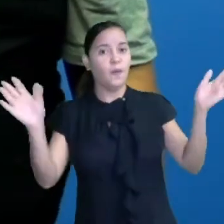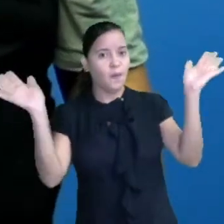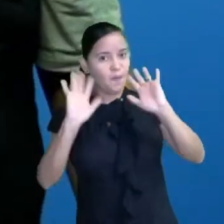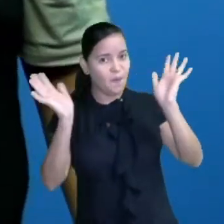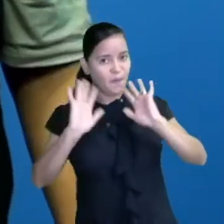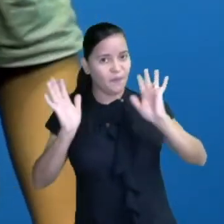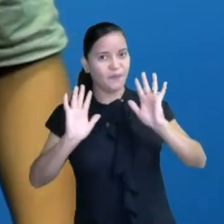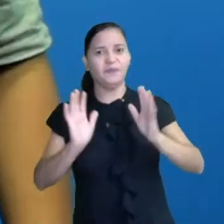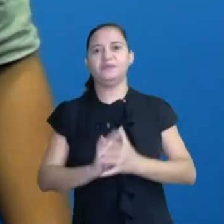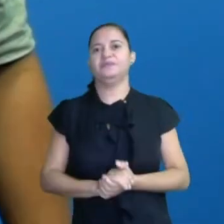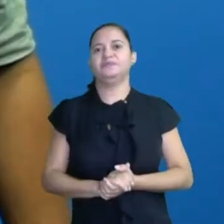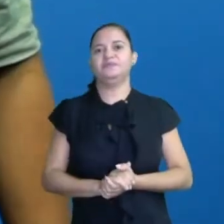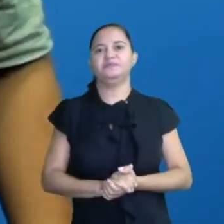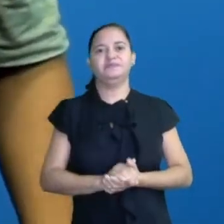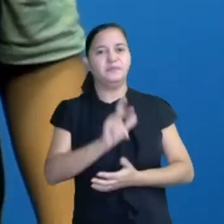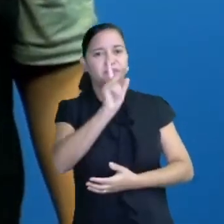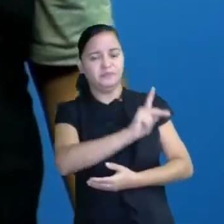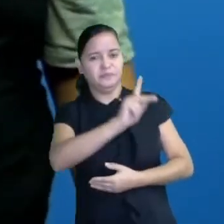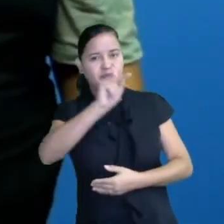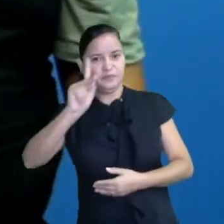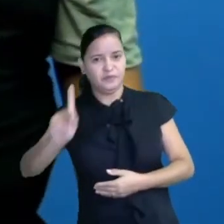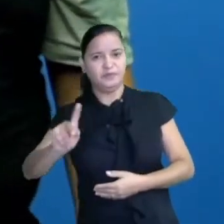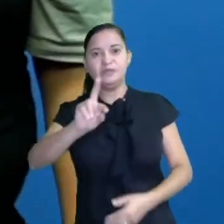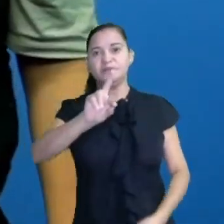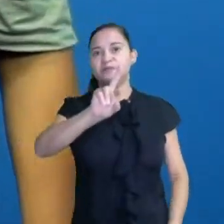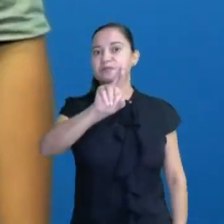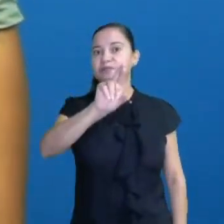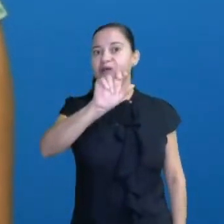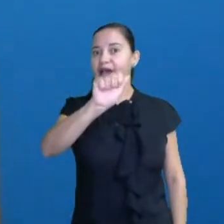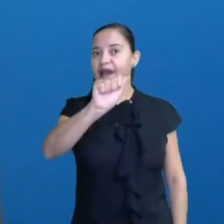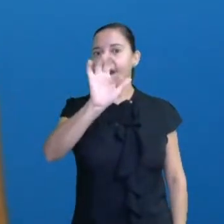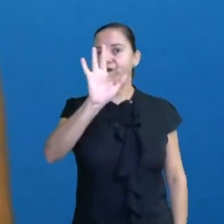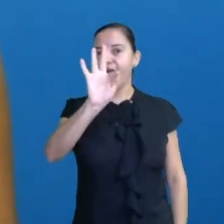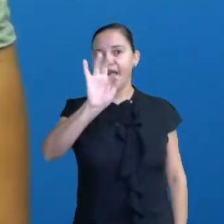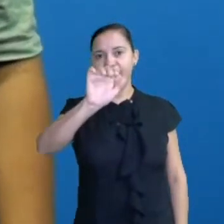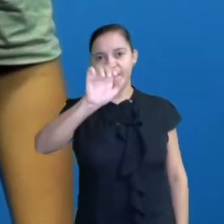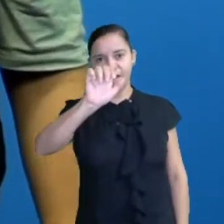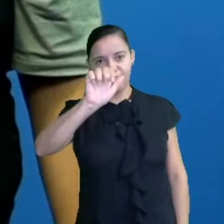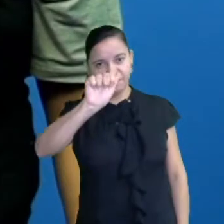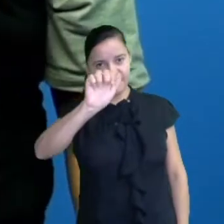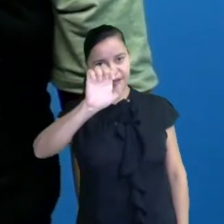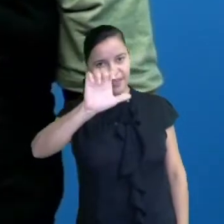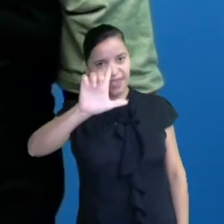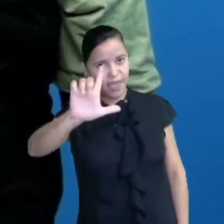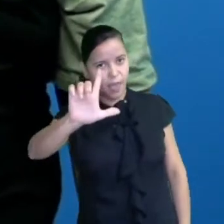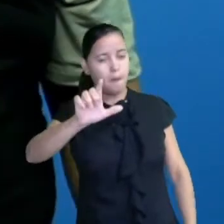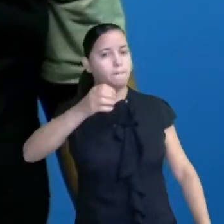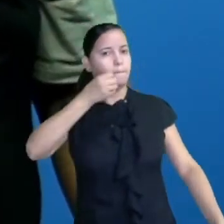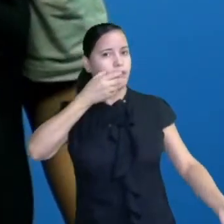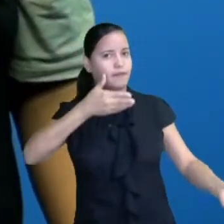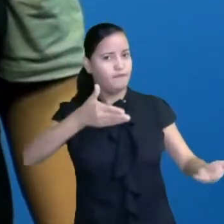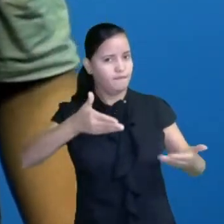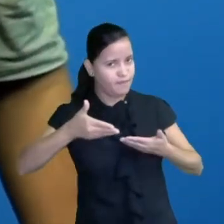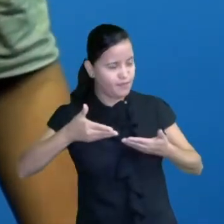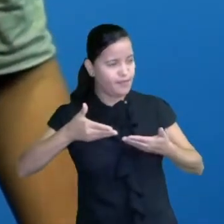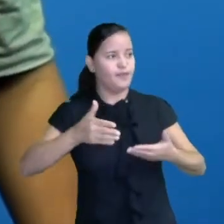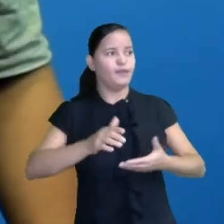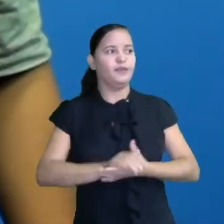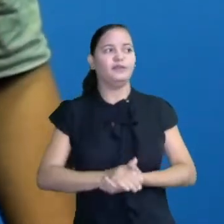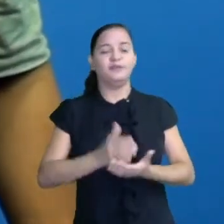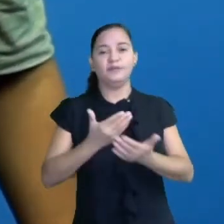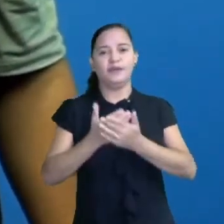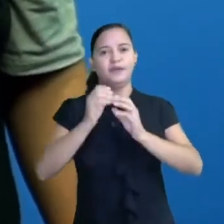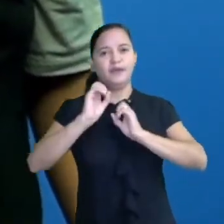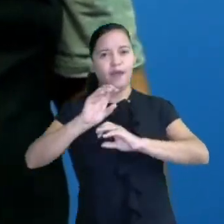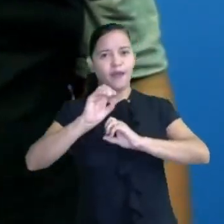Olá, turma! Me chamo o professor Rafael Menezes. Sejam muito bem-vindos à nossa aula de hoje